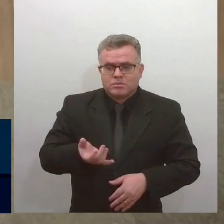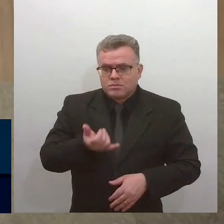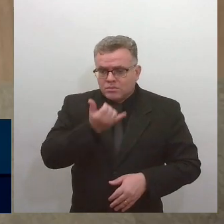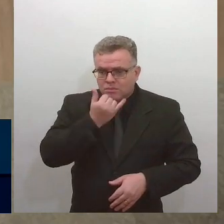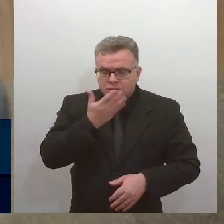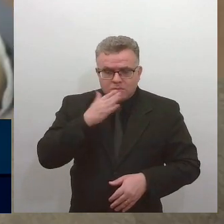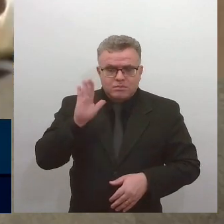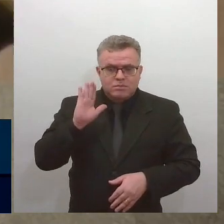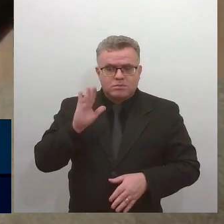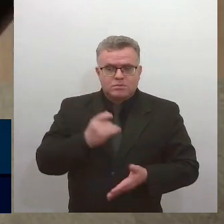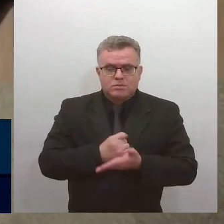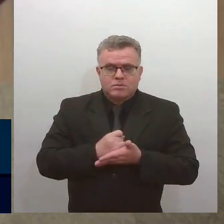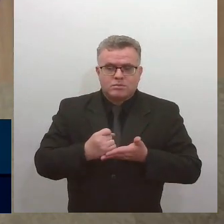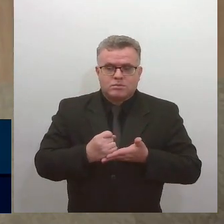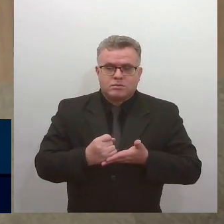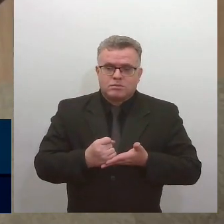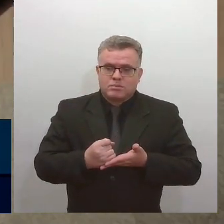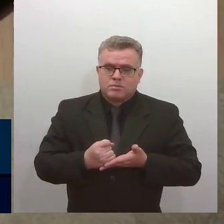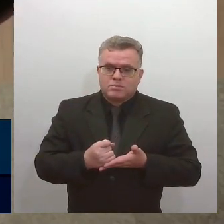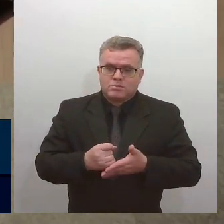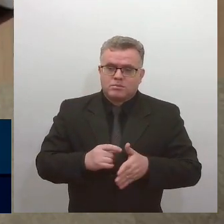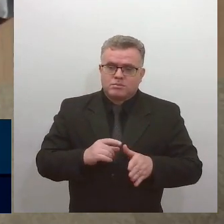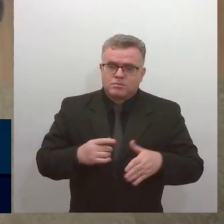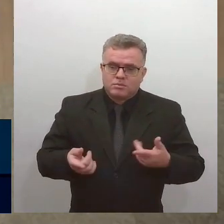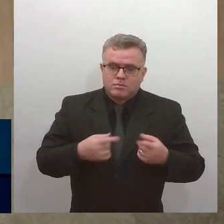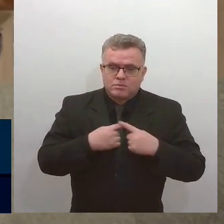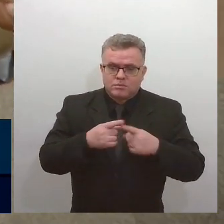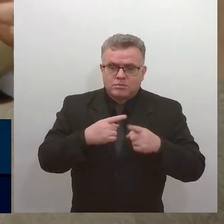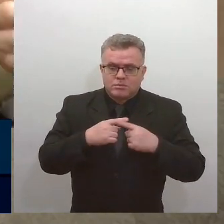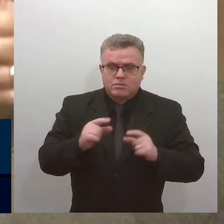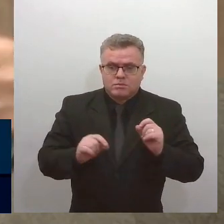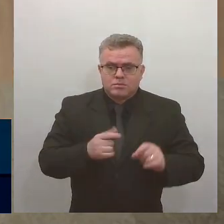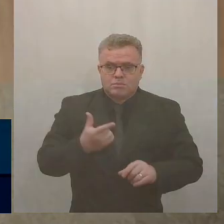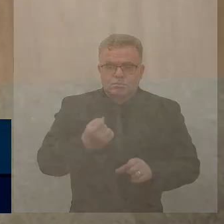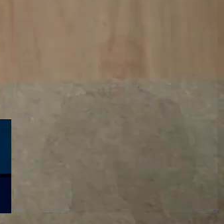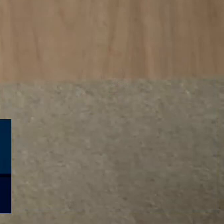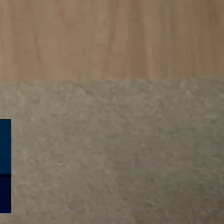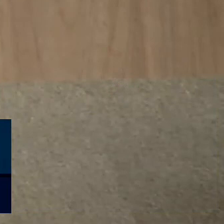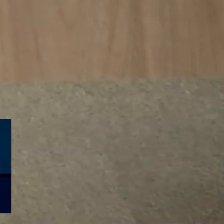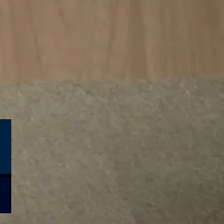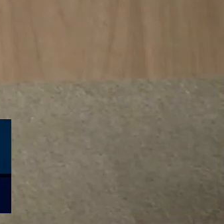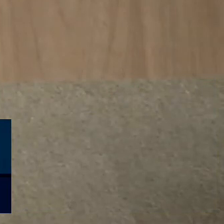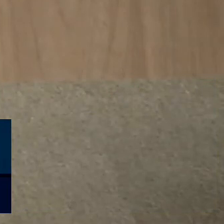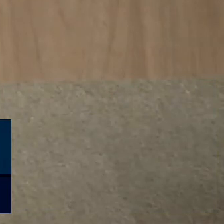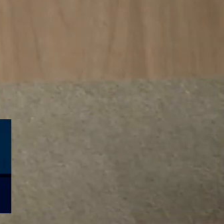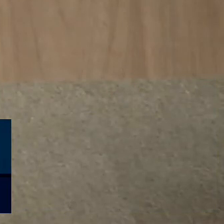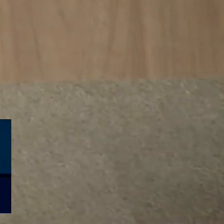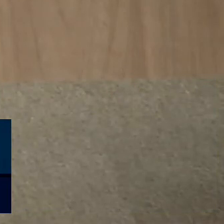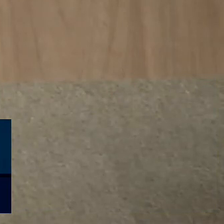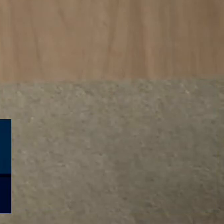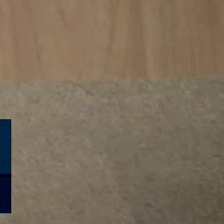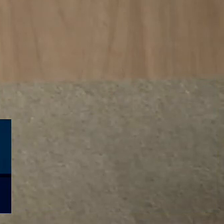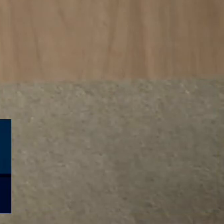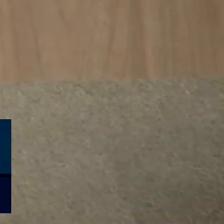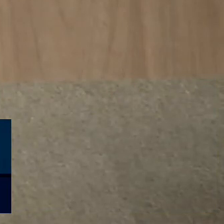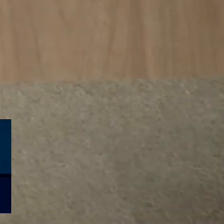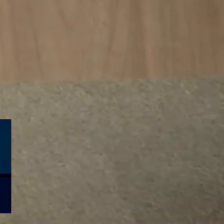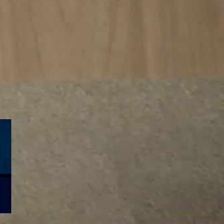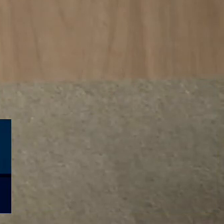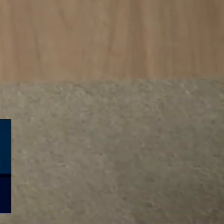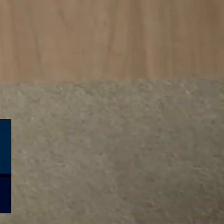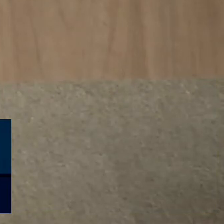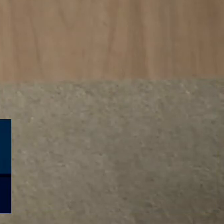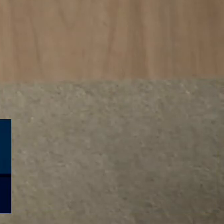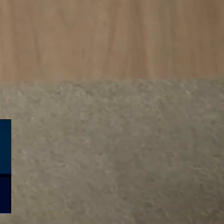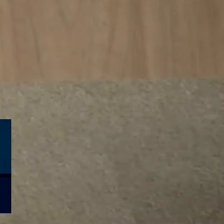podem reamar que tem 20 anos vocês esperam pela br1 eu tô aqui há pouco tempo vou garantir que vai fazer e ele não fez até hoje nós